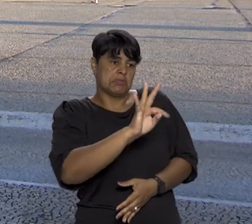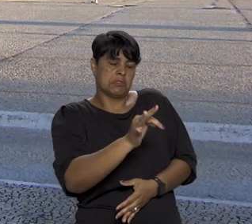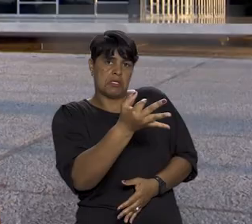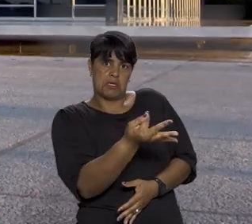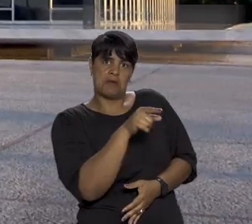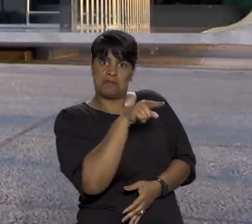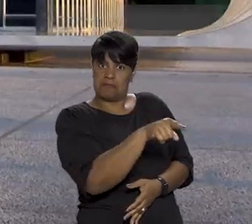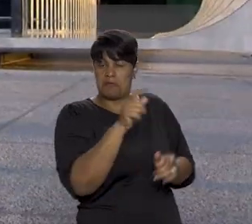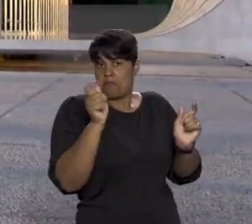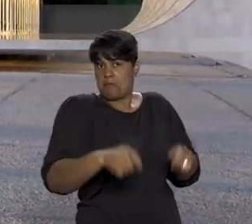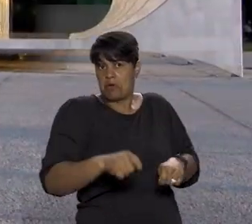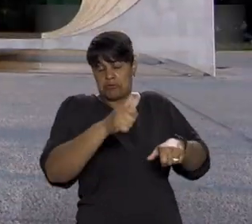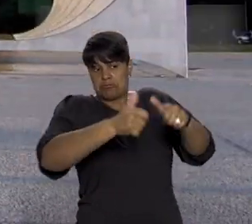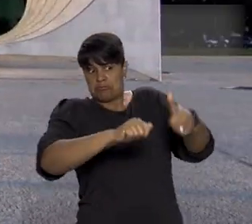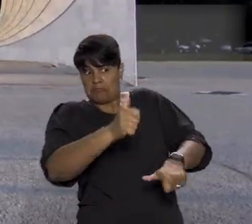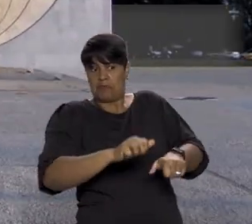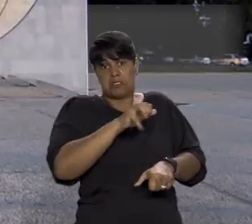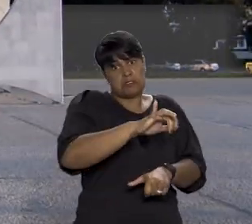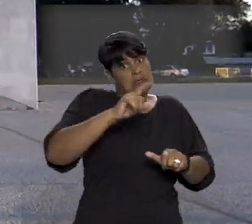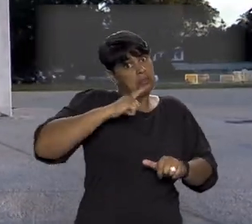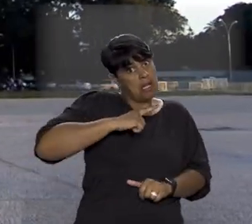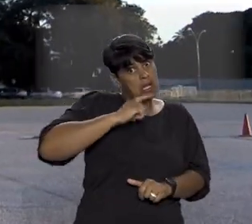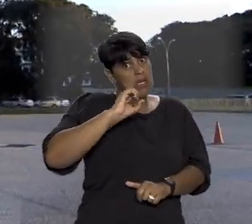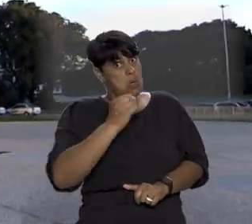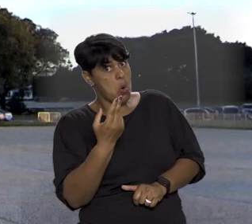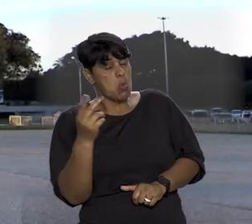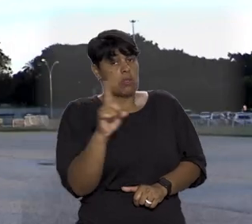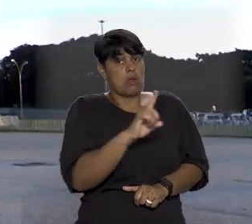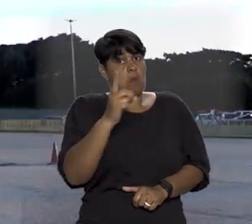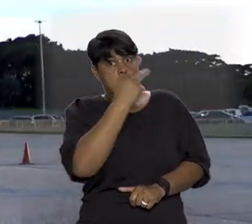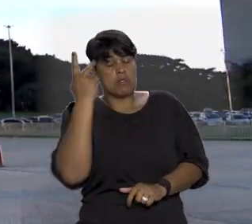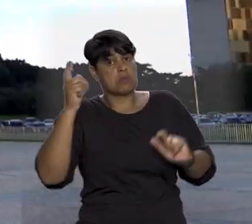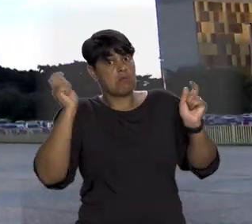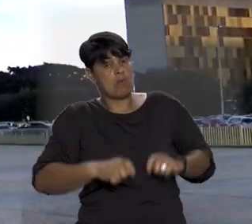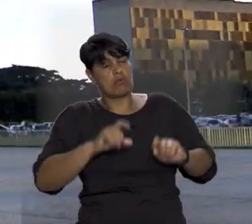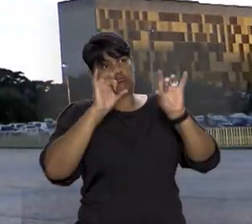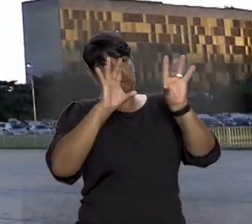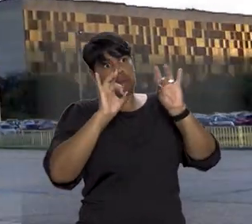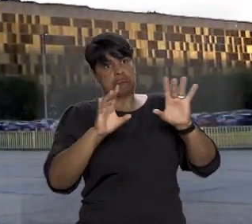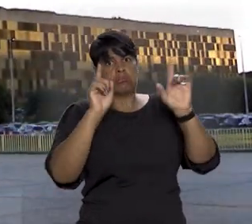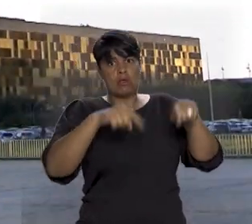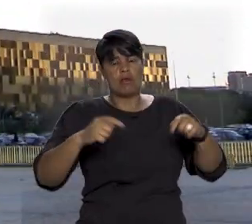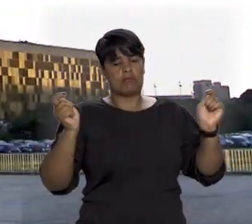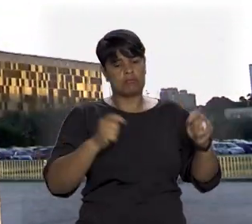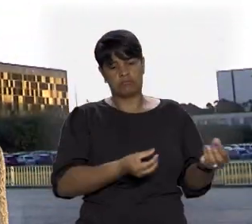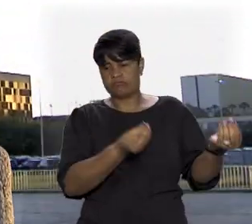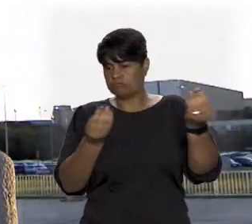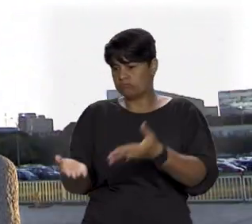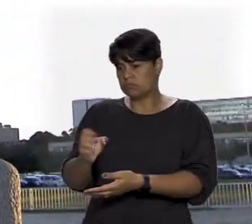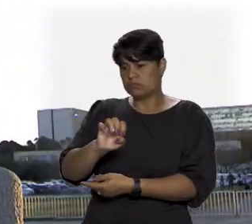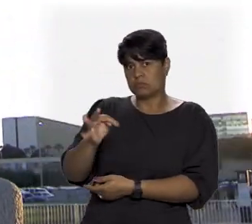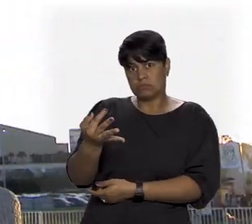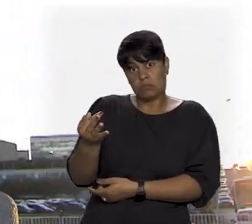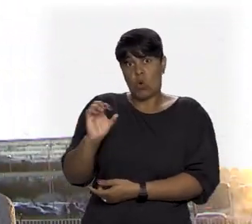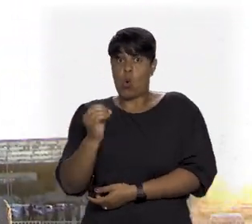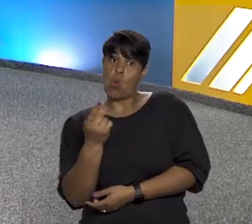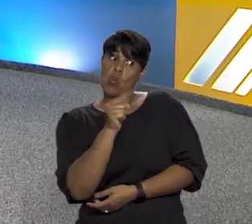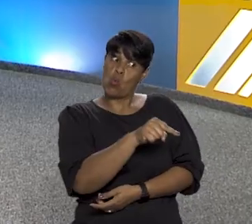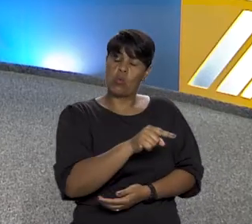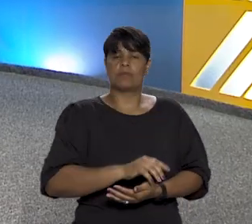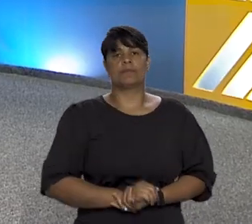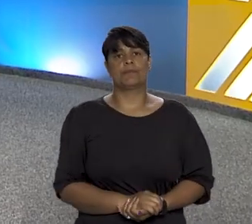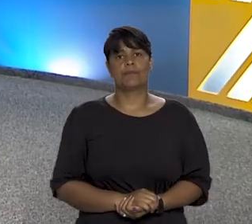Tribunal Federal para que seja avaliada a existência de autoridade com foro que determina a competência do próprio STF